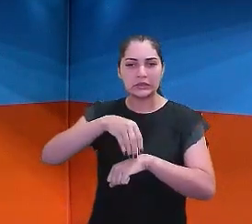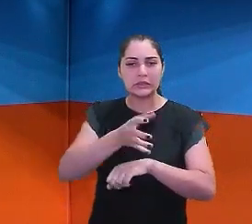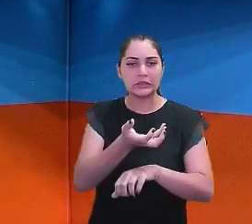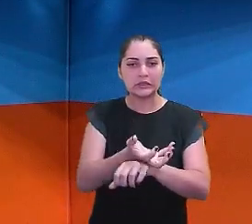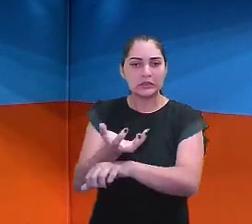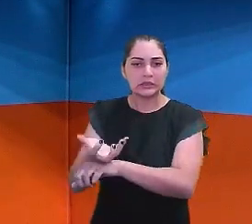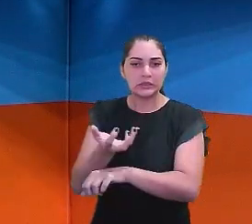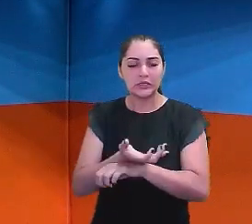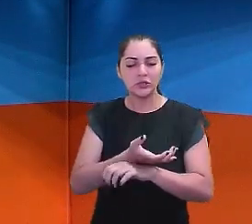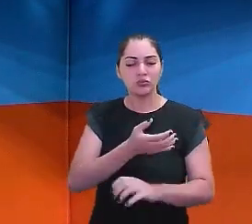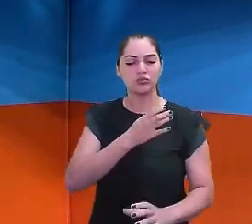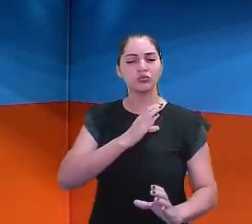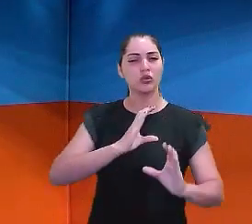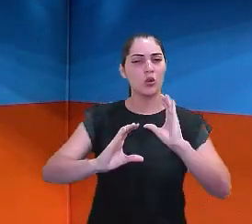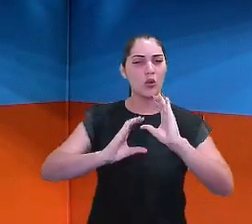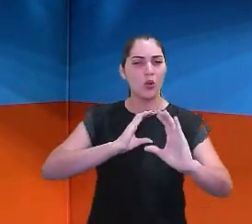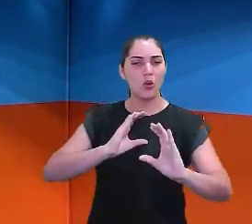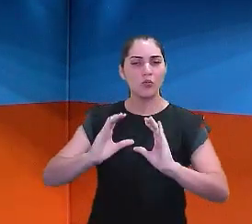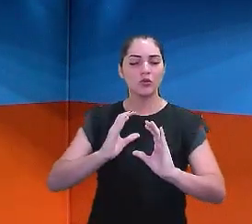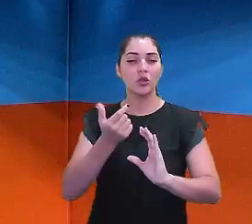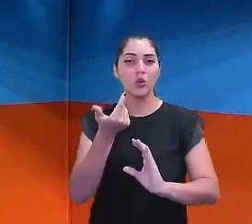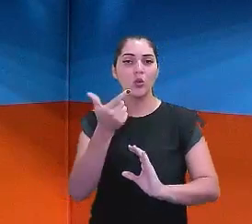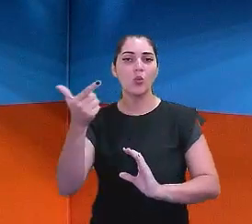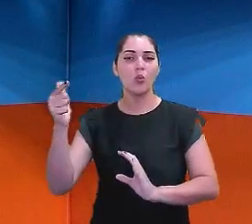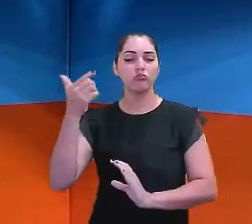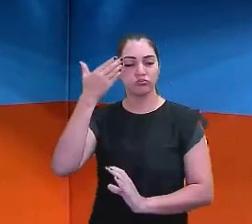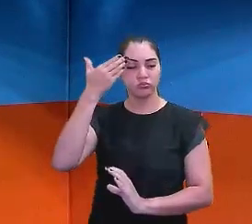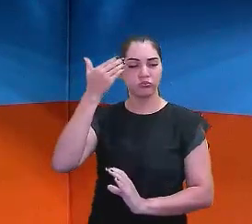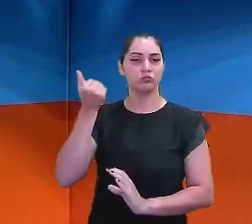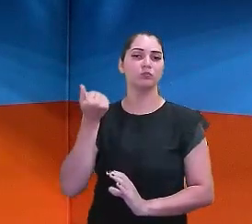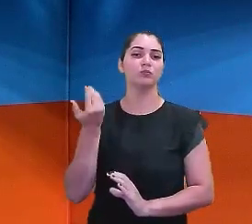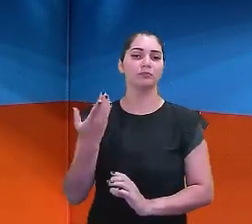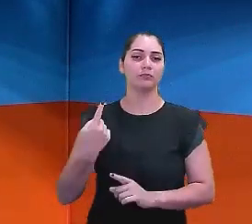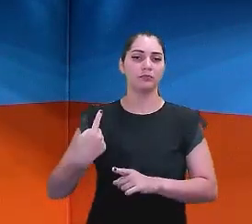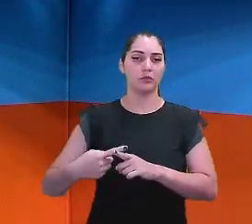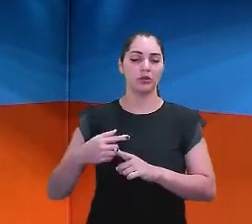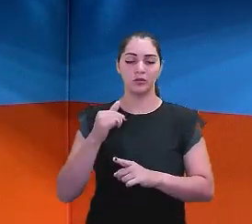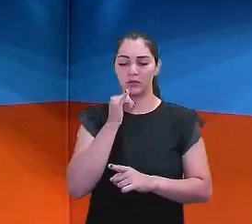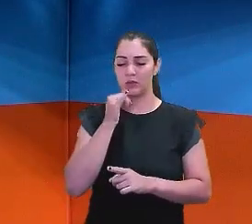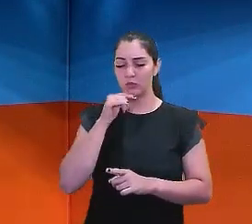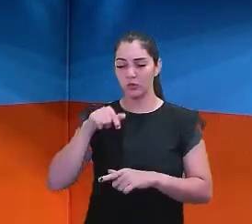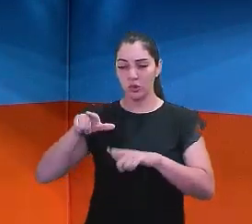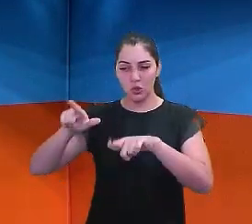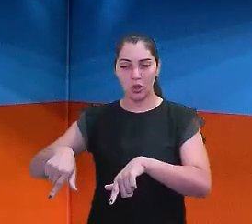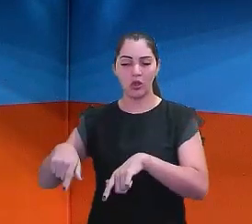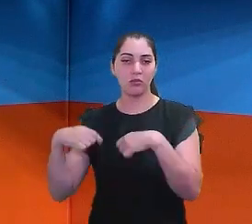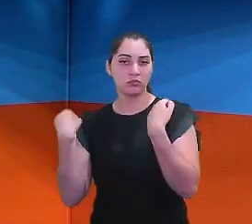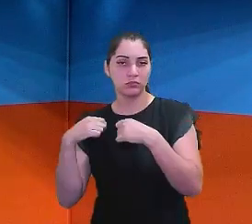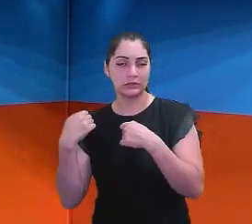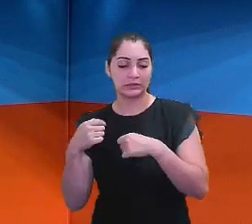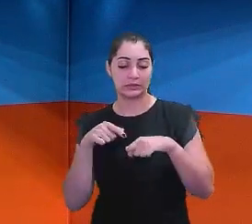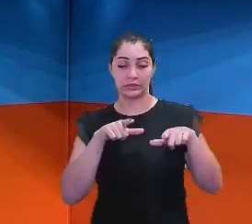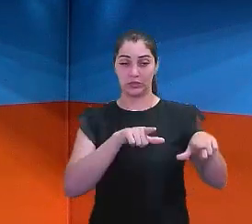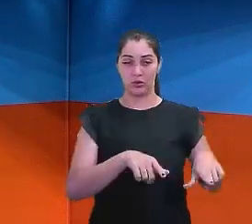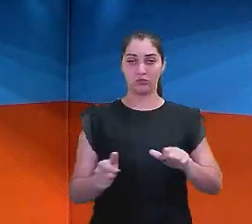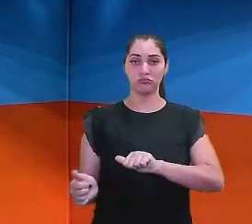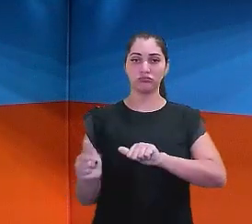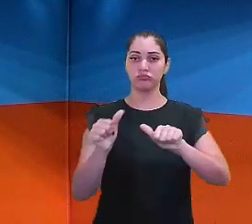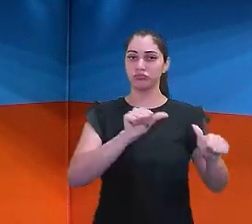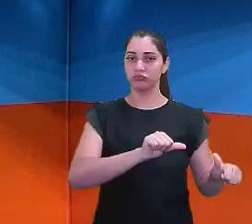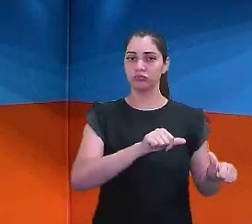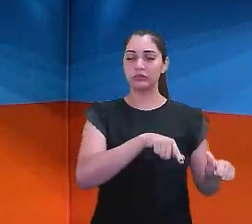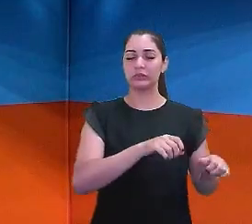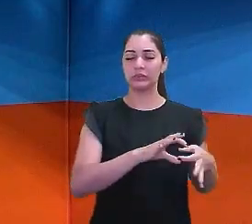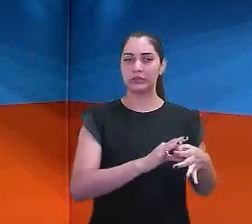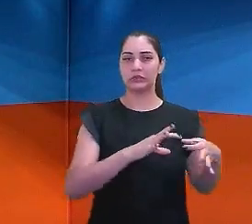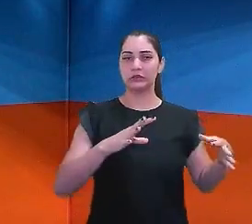comunica, está dialogando com outros saberes. Porque a gente quer tirar você do reino da necessidade para o reino da liberdade. Dito isso, volta, por